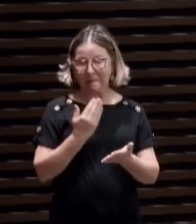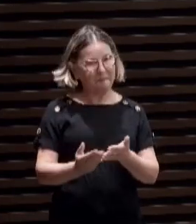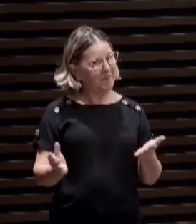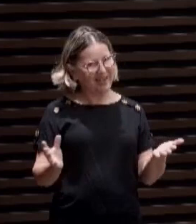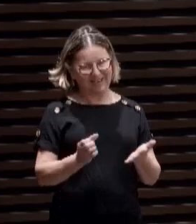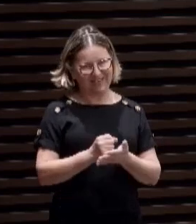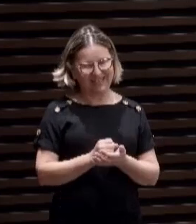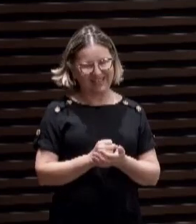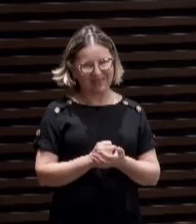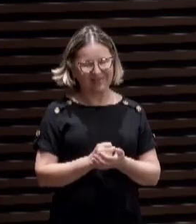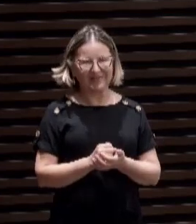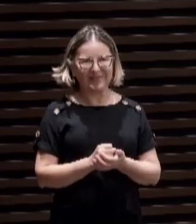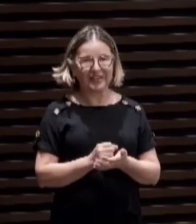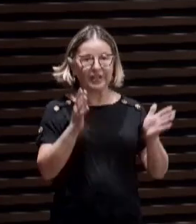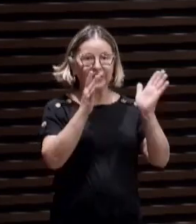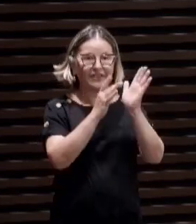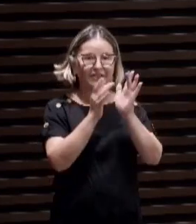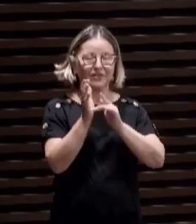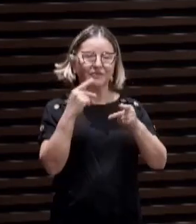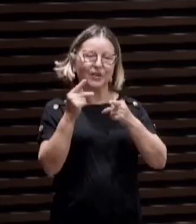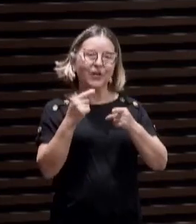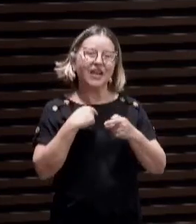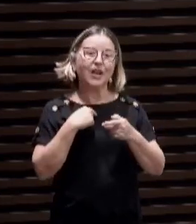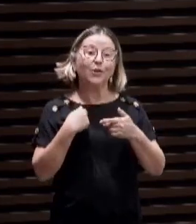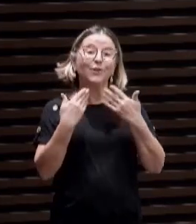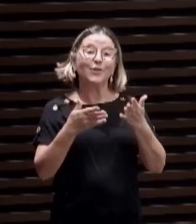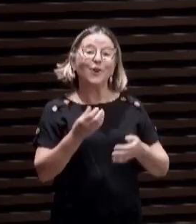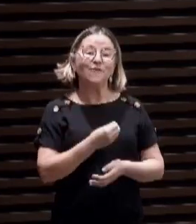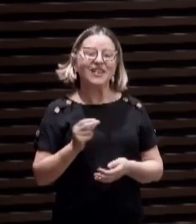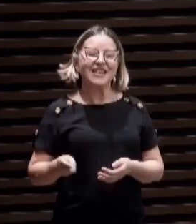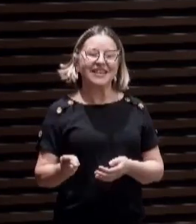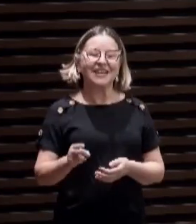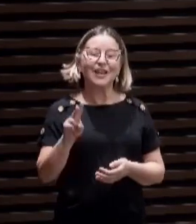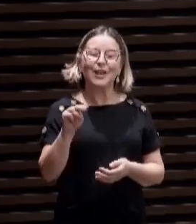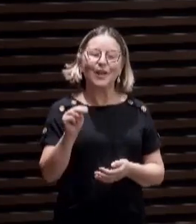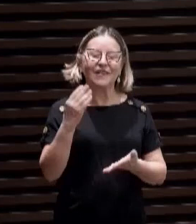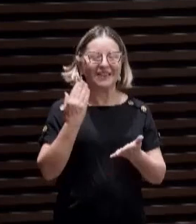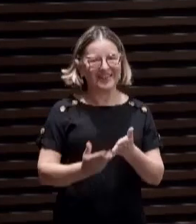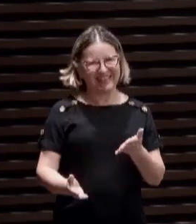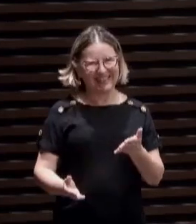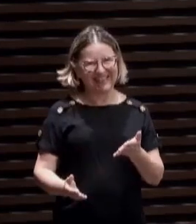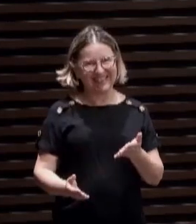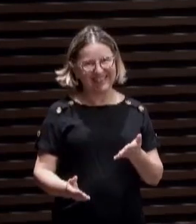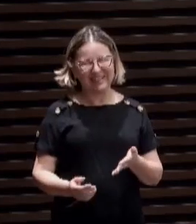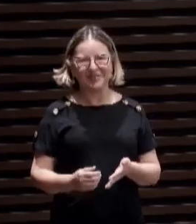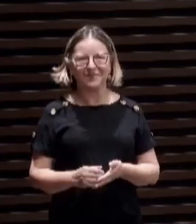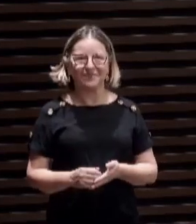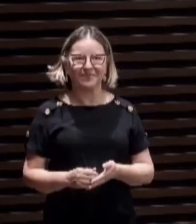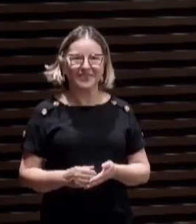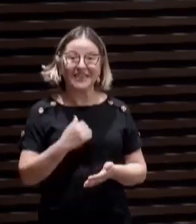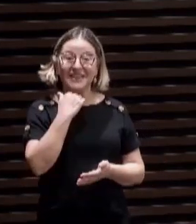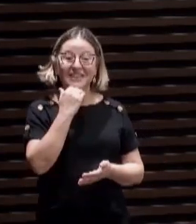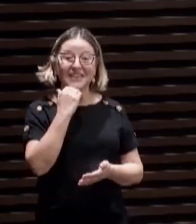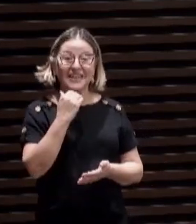28, eu lhes dou a vida eterna, jamais perecerão, e ninguém as arrebatará